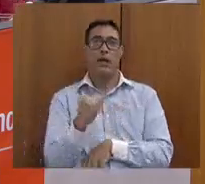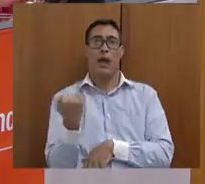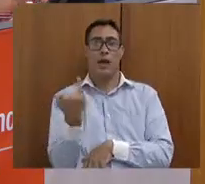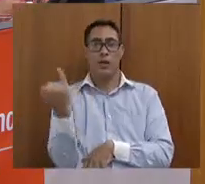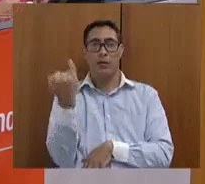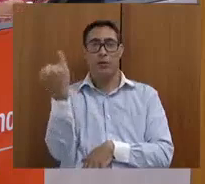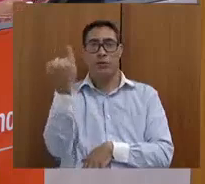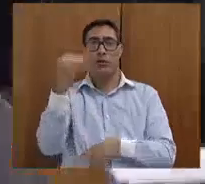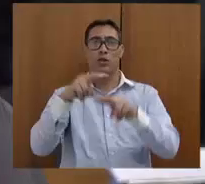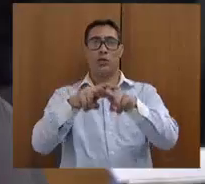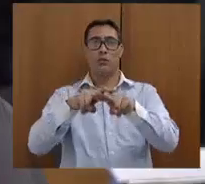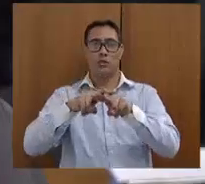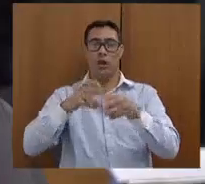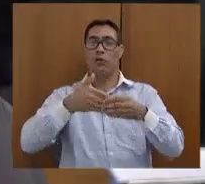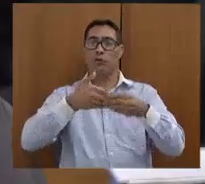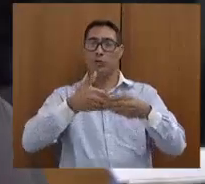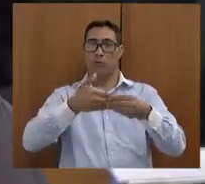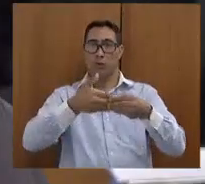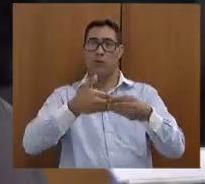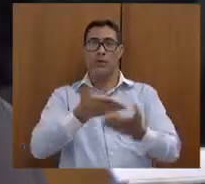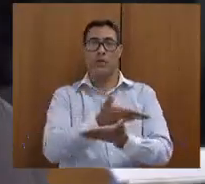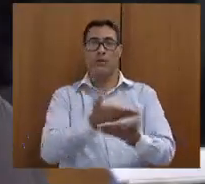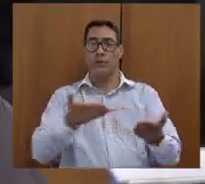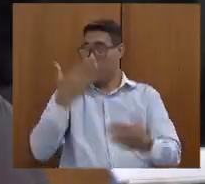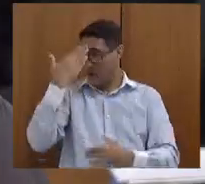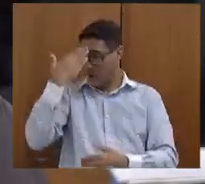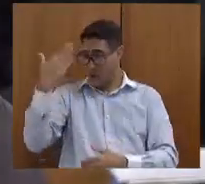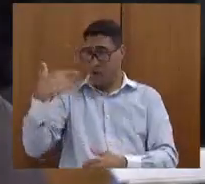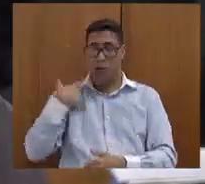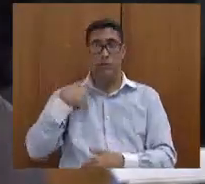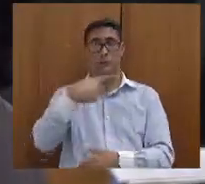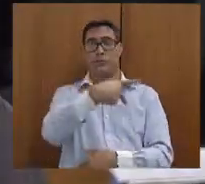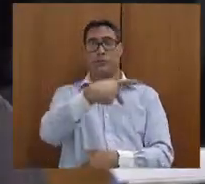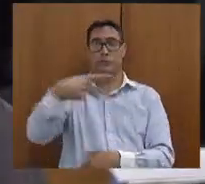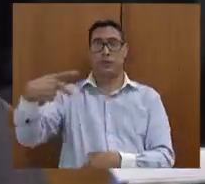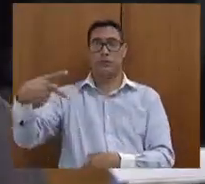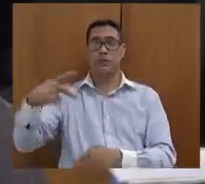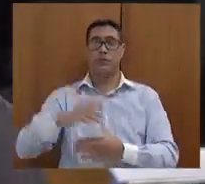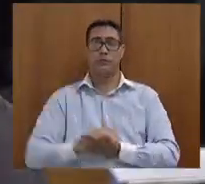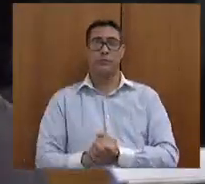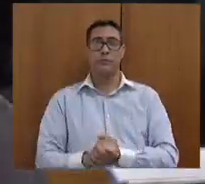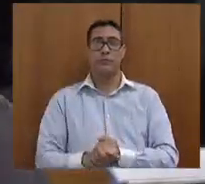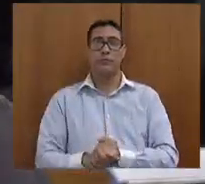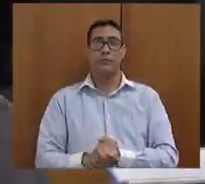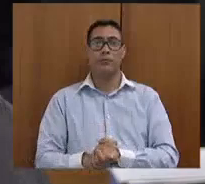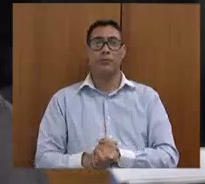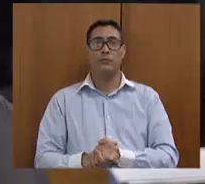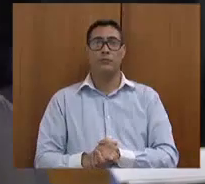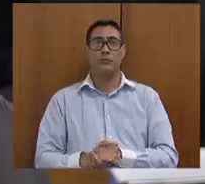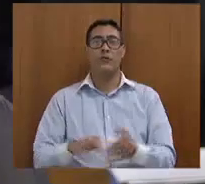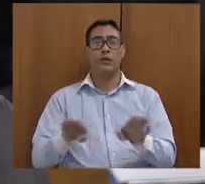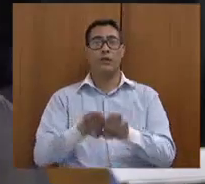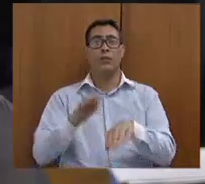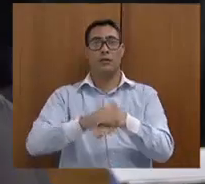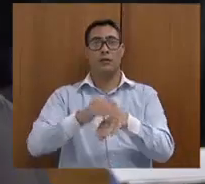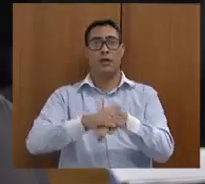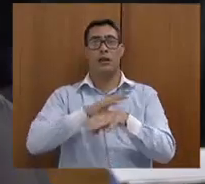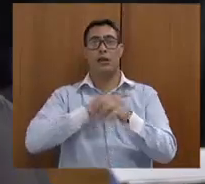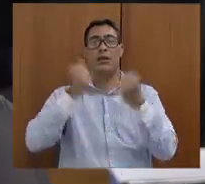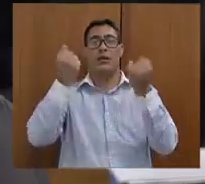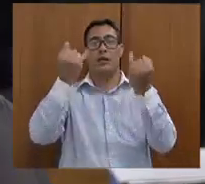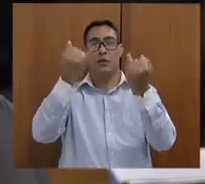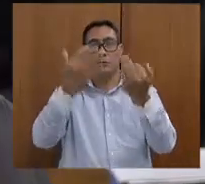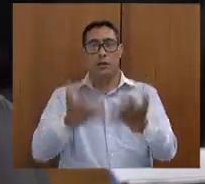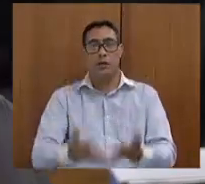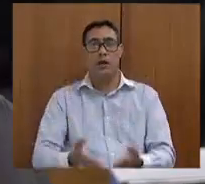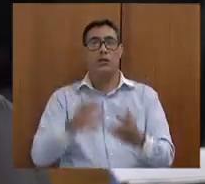na pessoa dela obrigada presidenta eu queria também reforçar duas coisas eu venho aqui